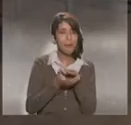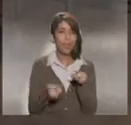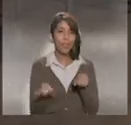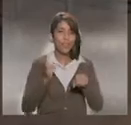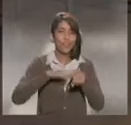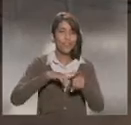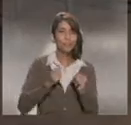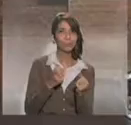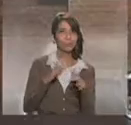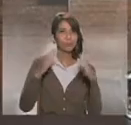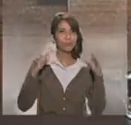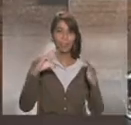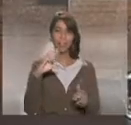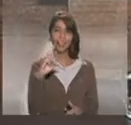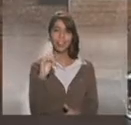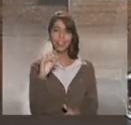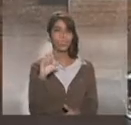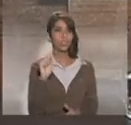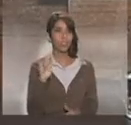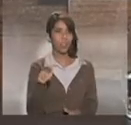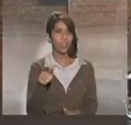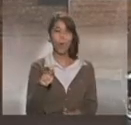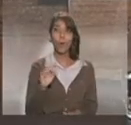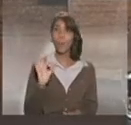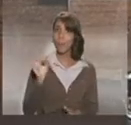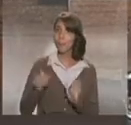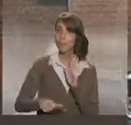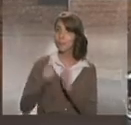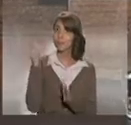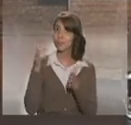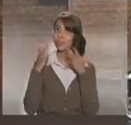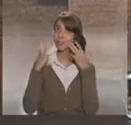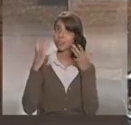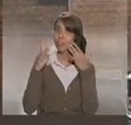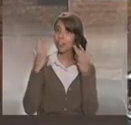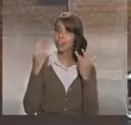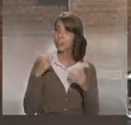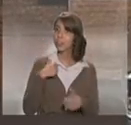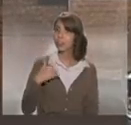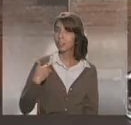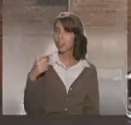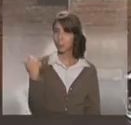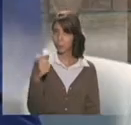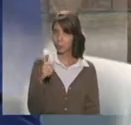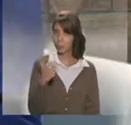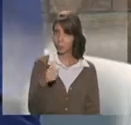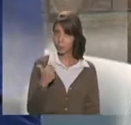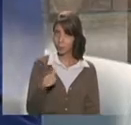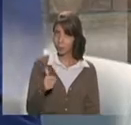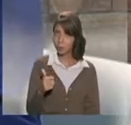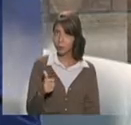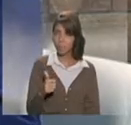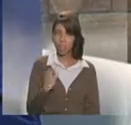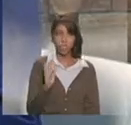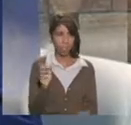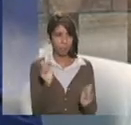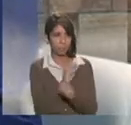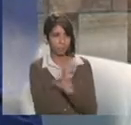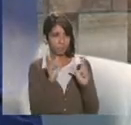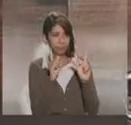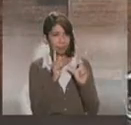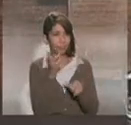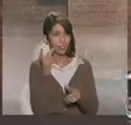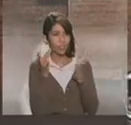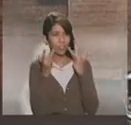exatamente sapatinho de cristal e o primeiro espetáculo eu tinha 11 anos e ali já despertou alguma coisa